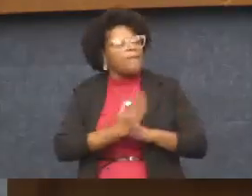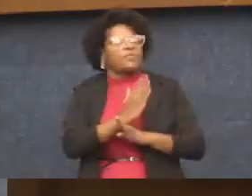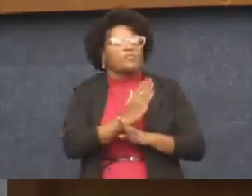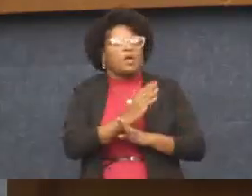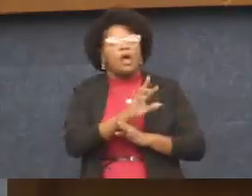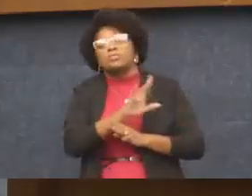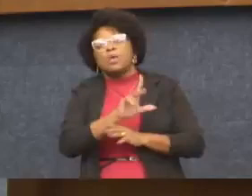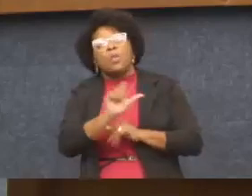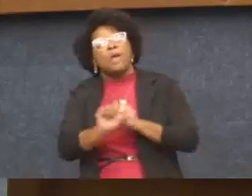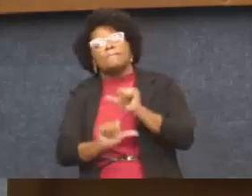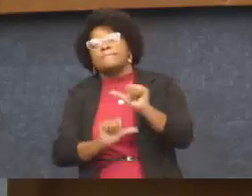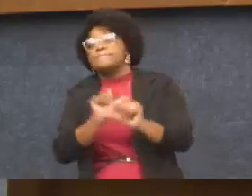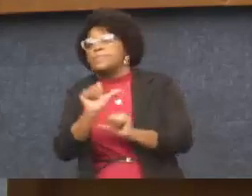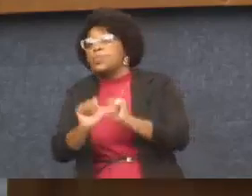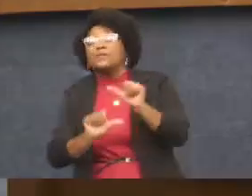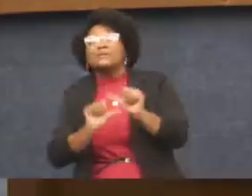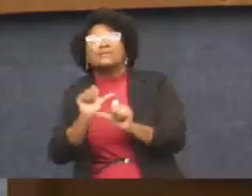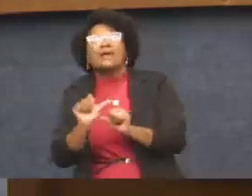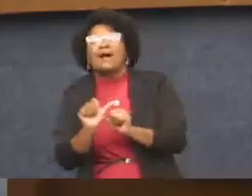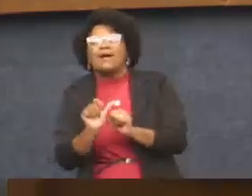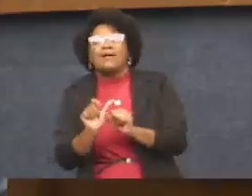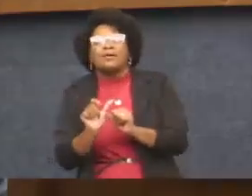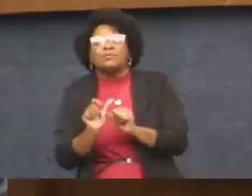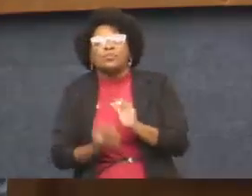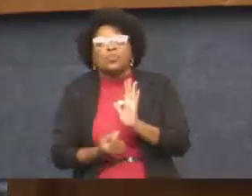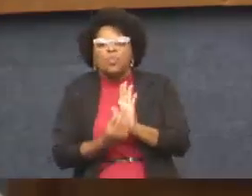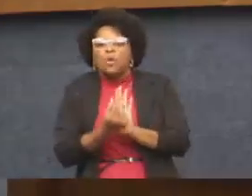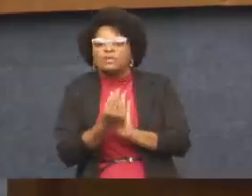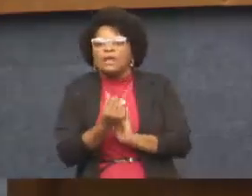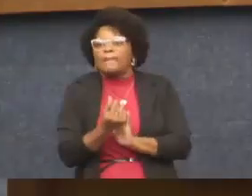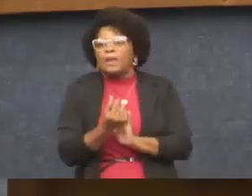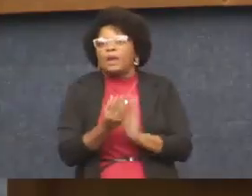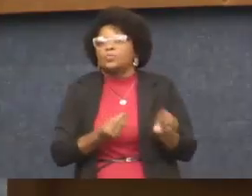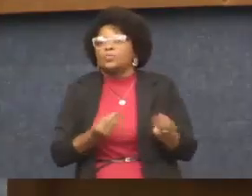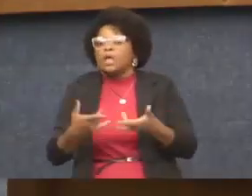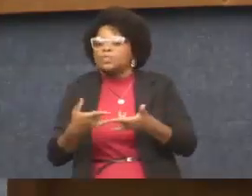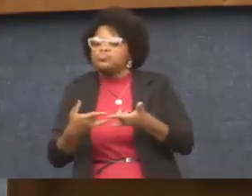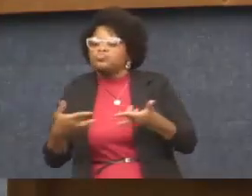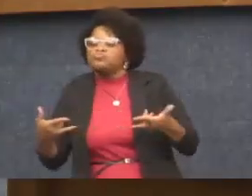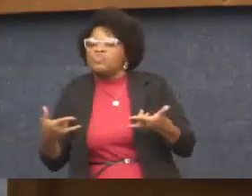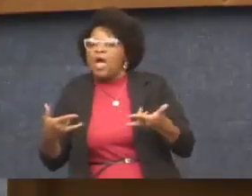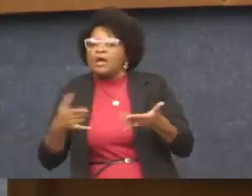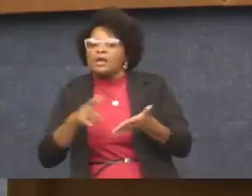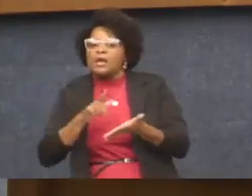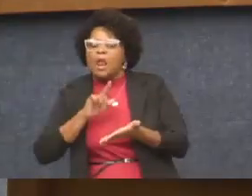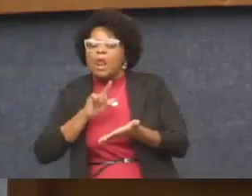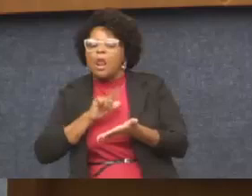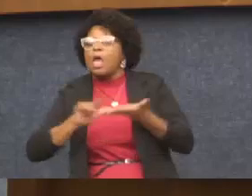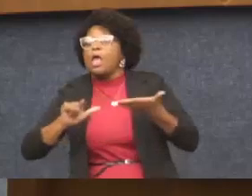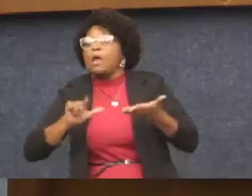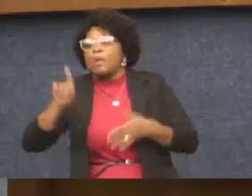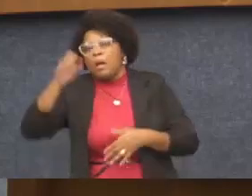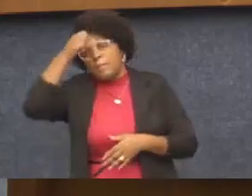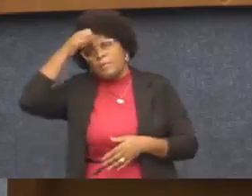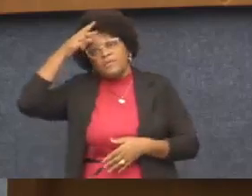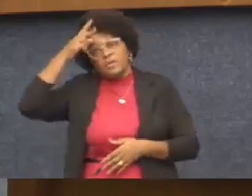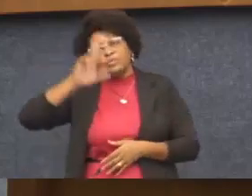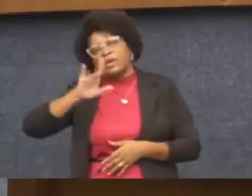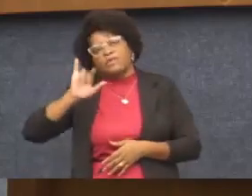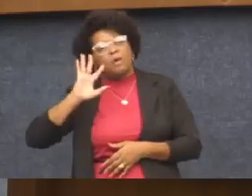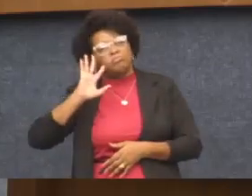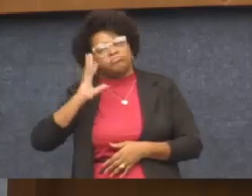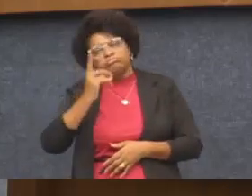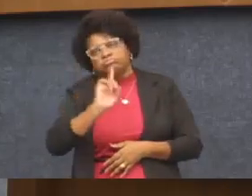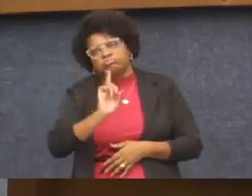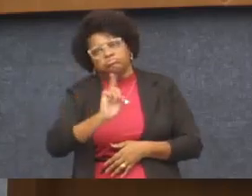os parâmetros de suplementação orçamentária, passando um cheque em branco para a Prefeitura, que vai resolver. Nós defendemos que o